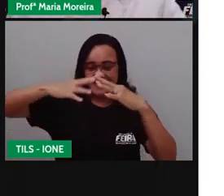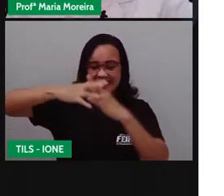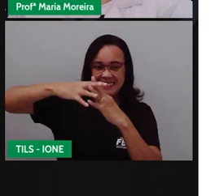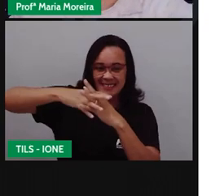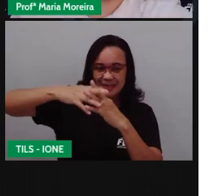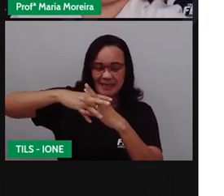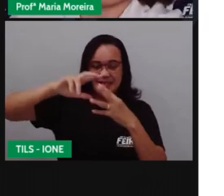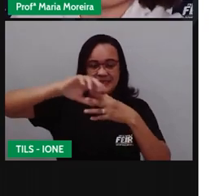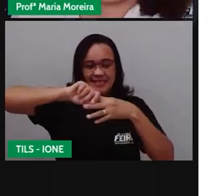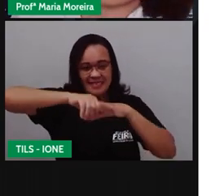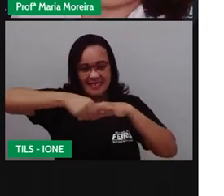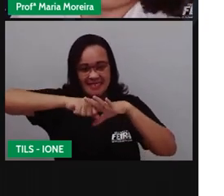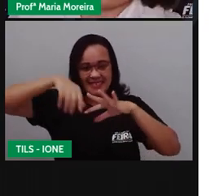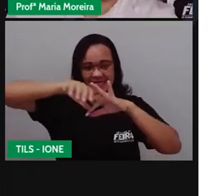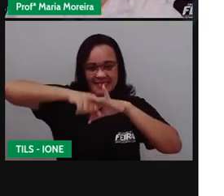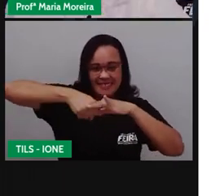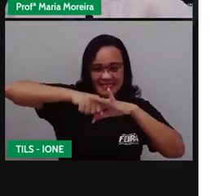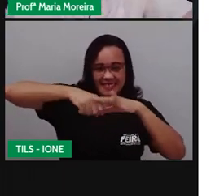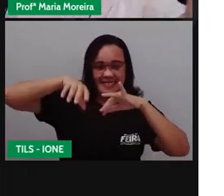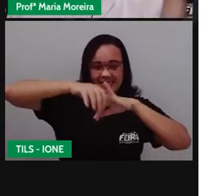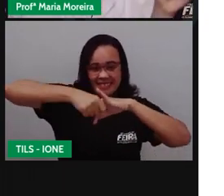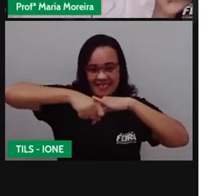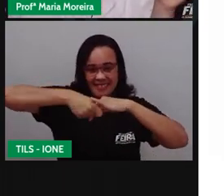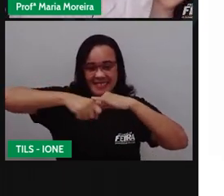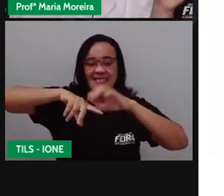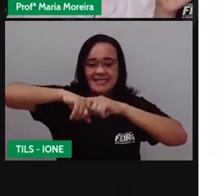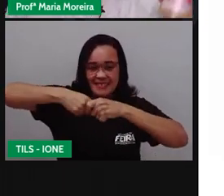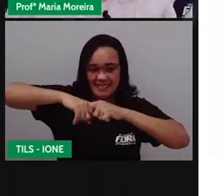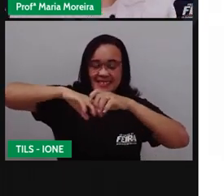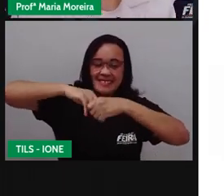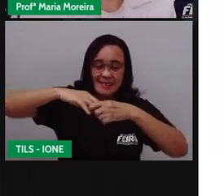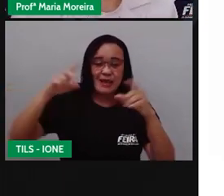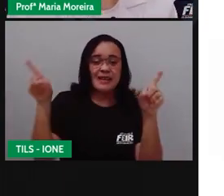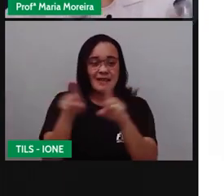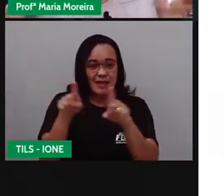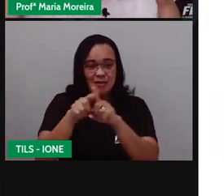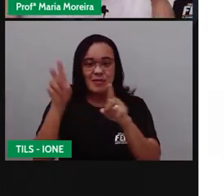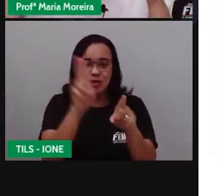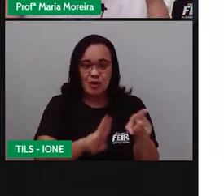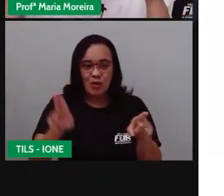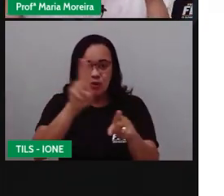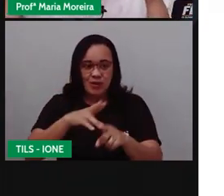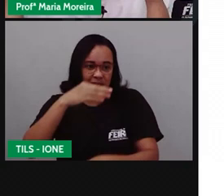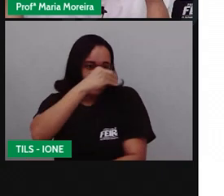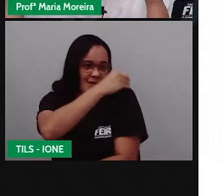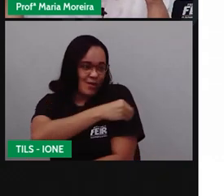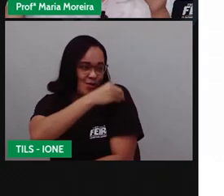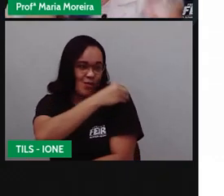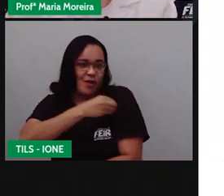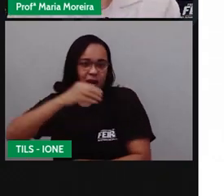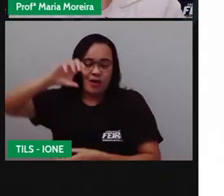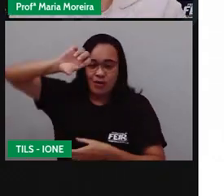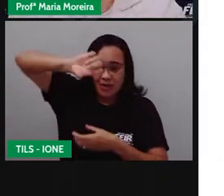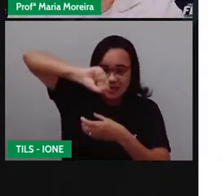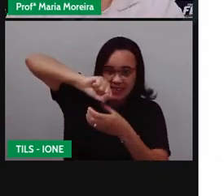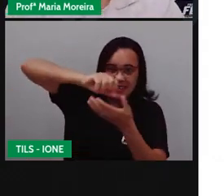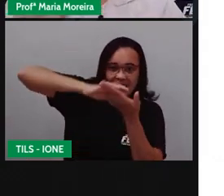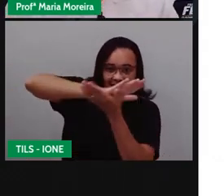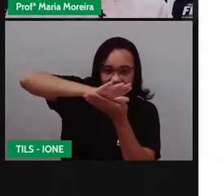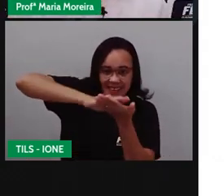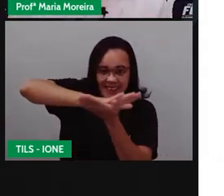certo? Usem álcool em gel, ó. Usem álcool em gel e usem o quê? Máscara.